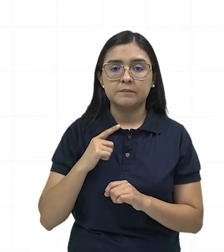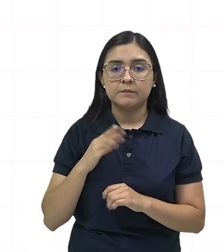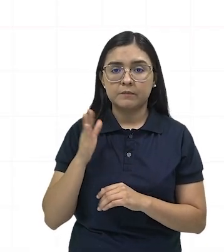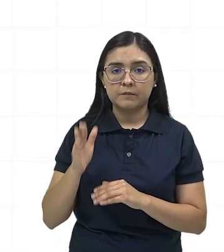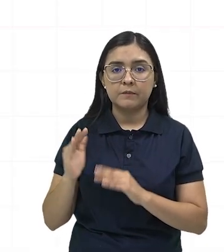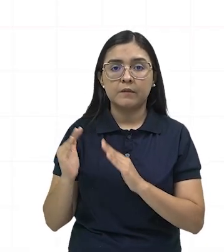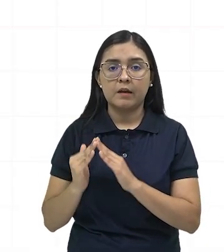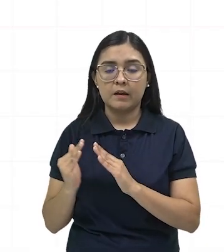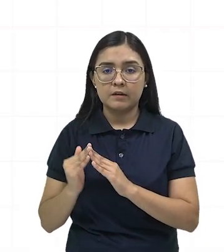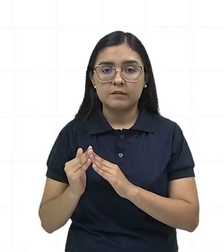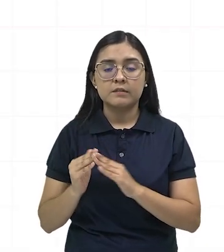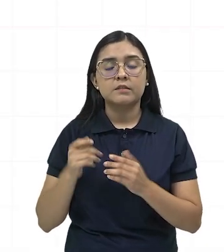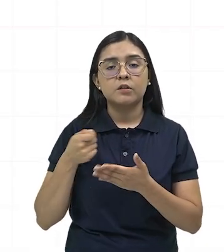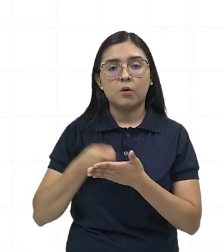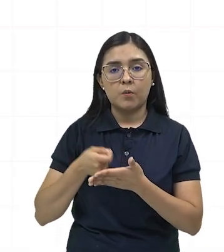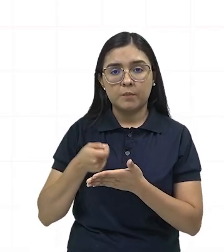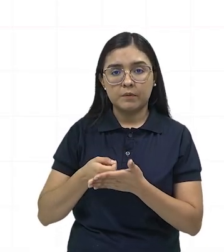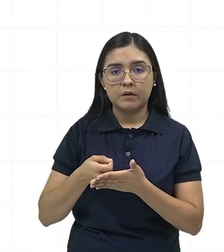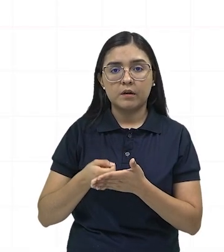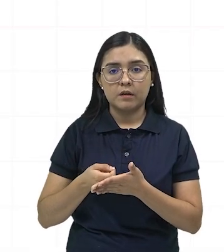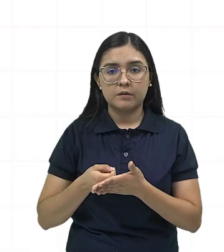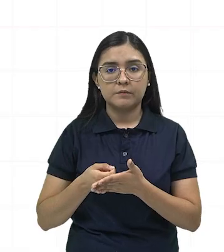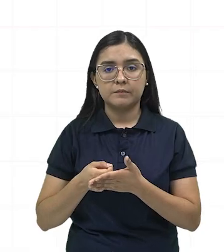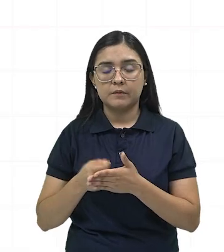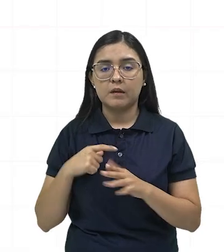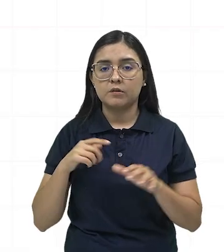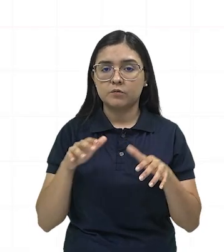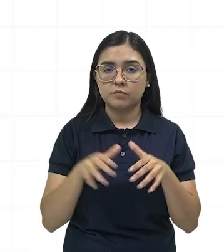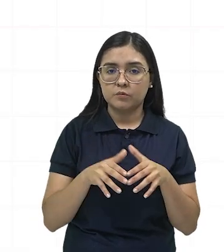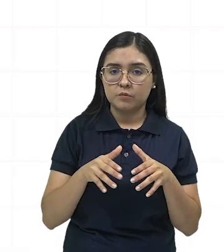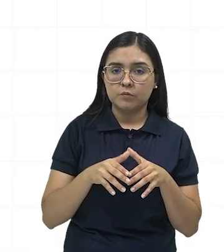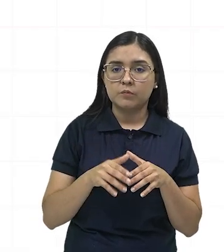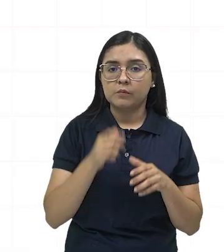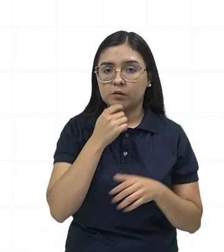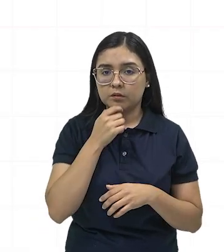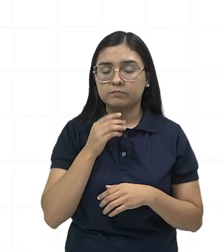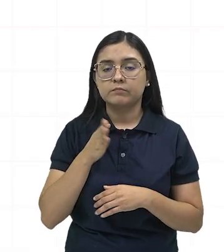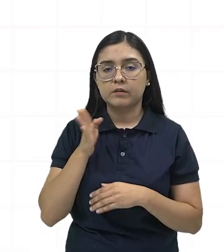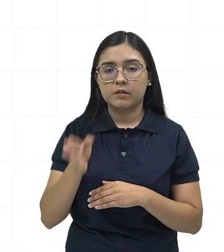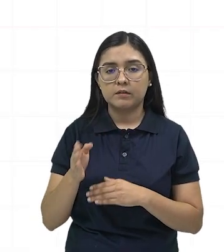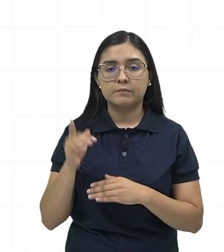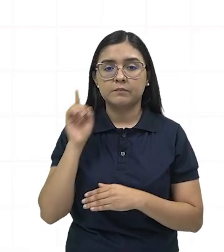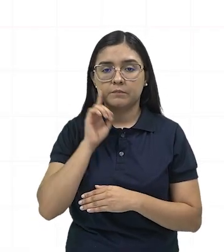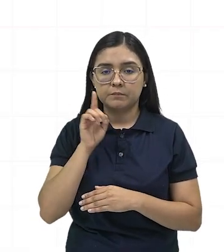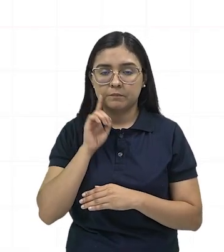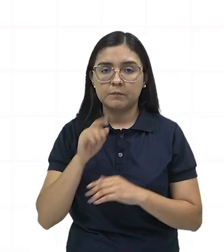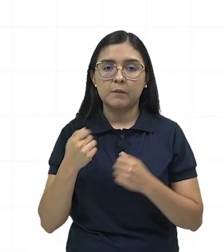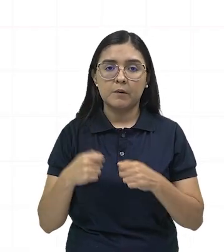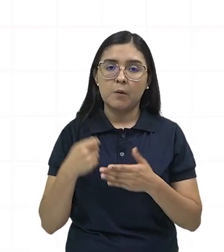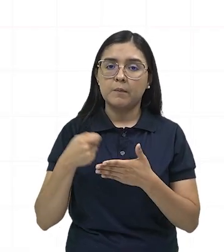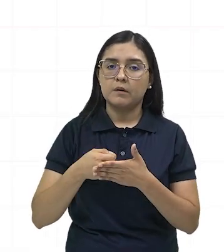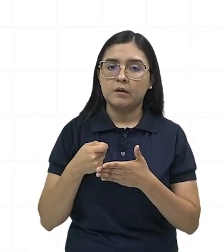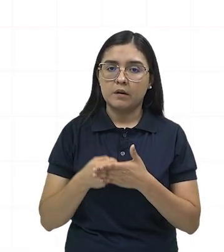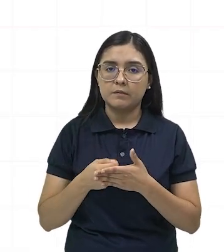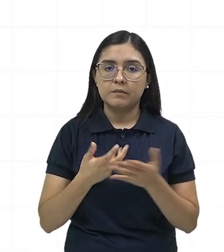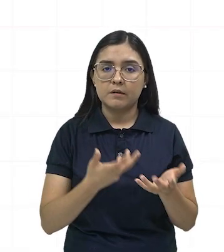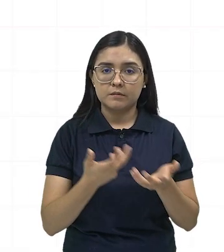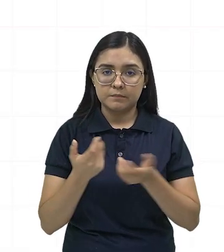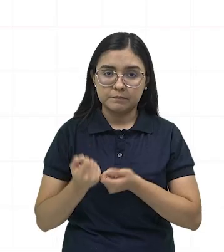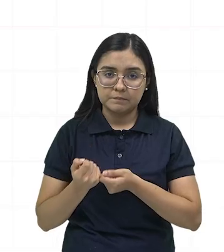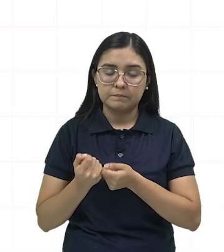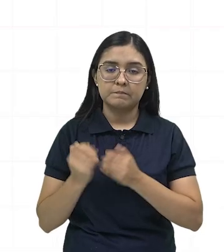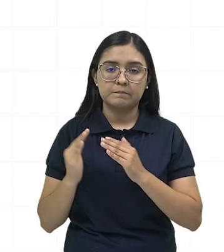casas, os colonos eles eram obrigados a receber as tropas inglesas em suas casas, né? Que era uma forma